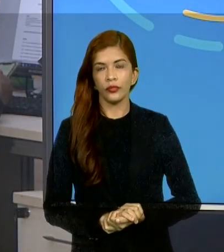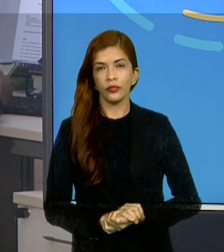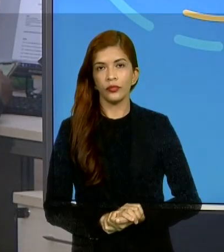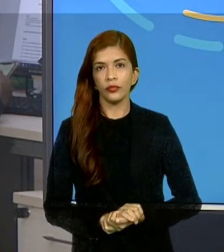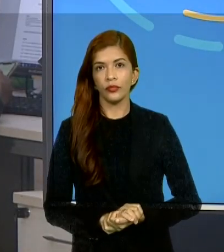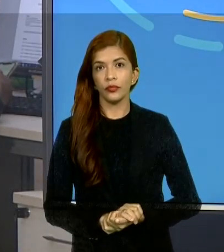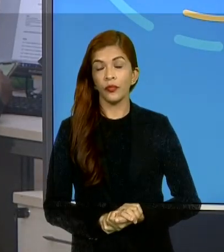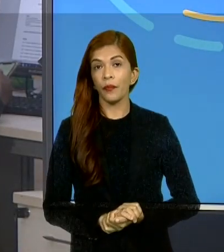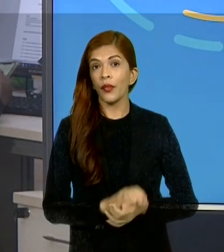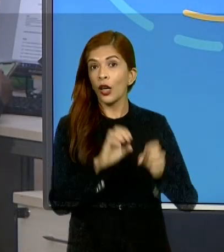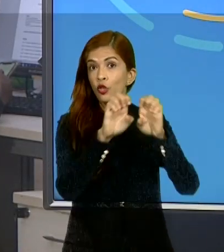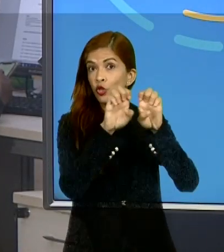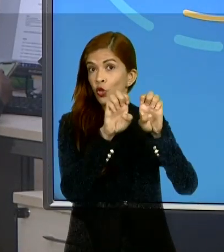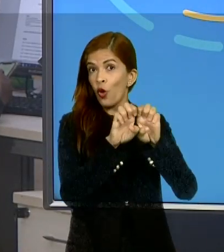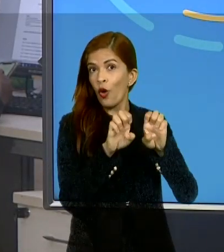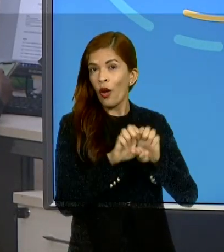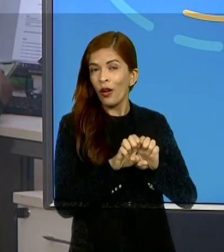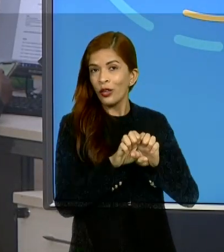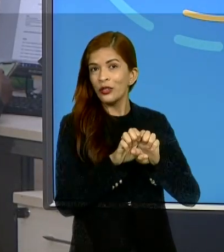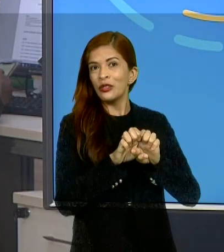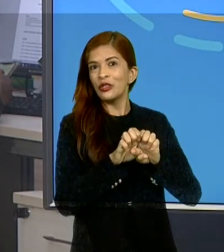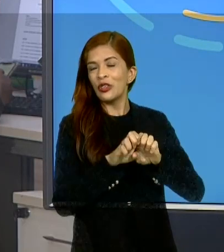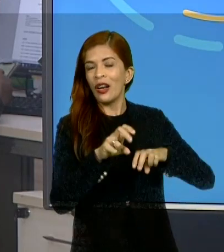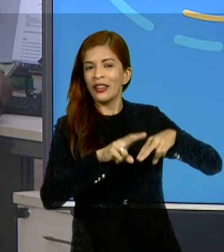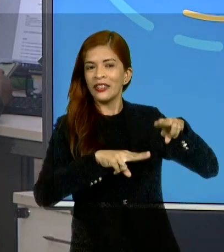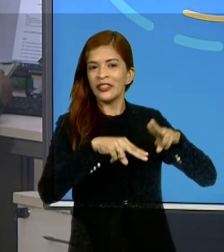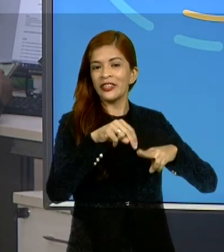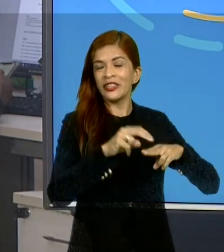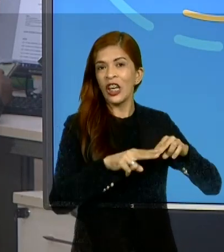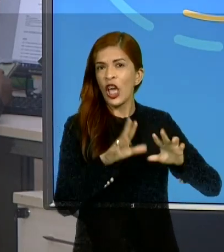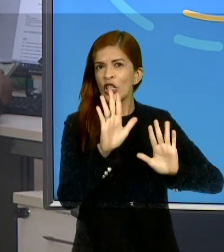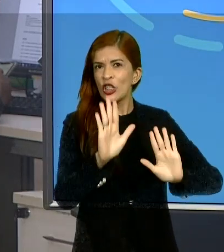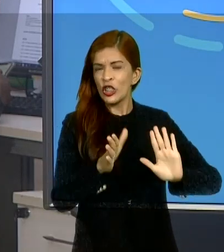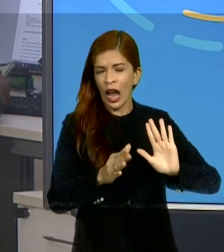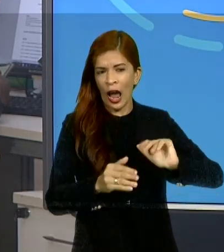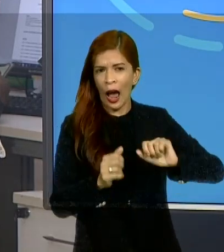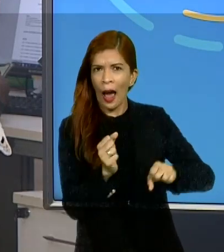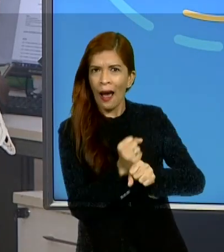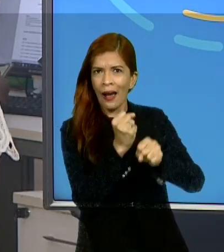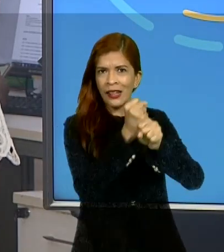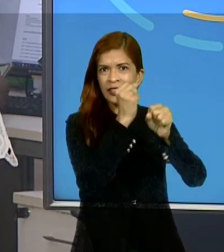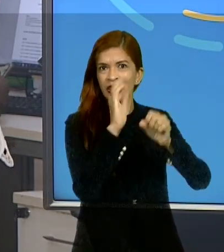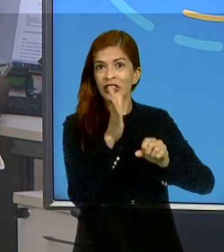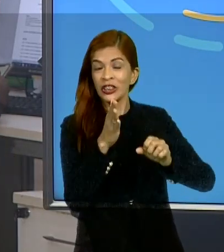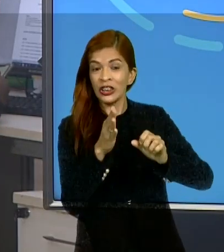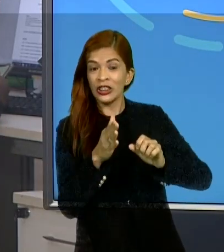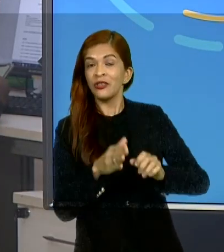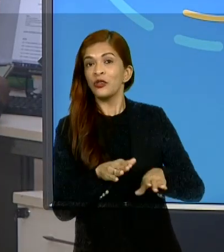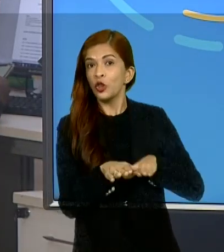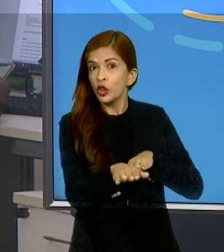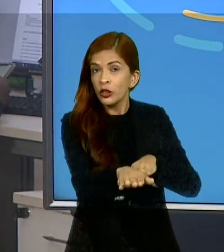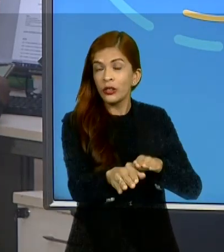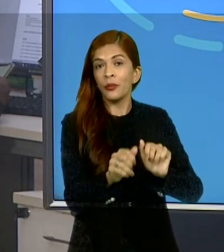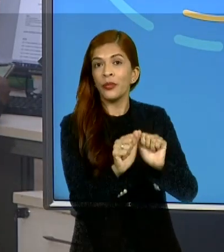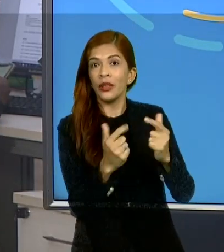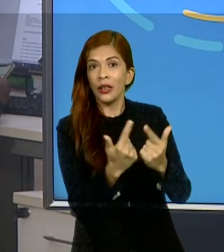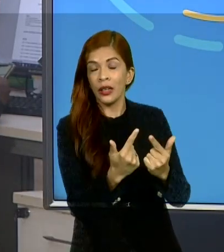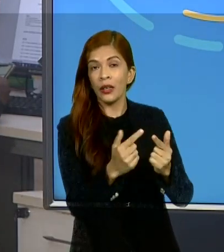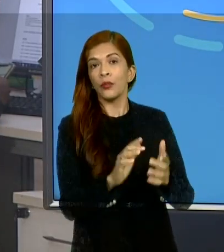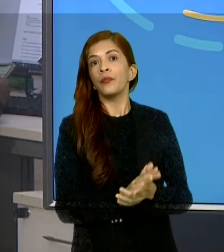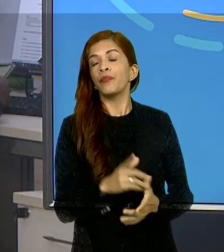A estrutura do Arraial da Assembleia já está sendo montada no estacionamento da Alema. Além das barracas que já estão